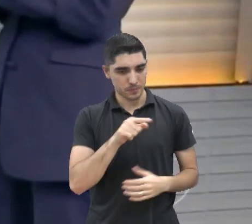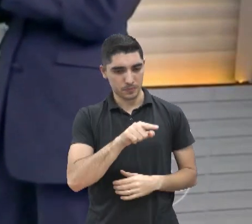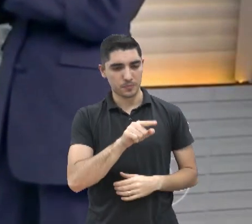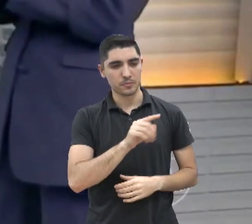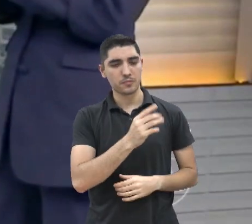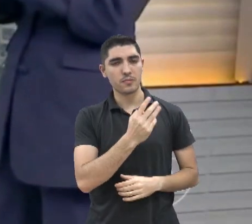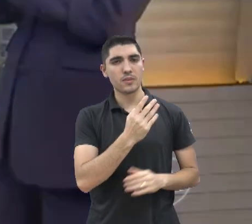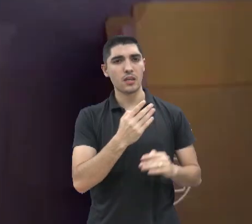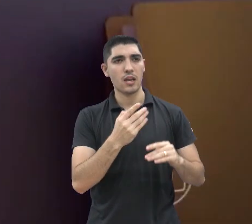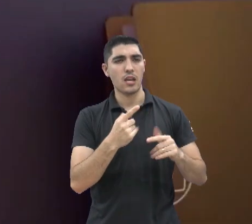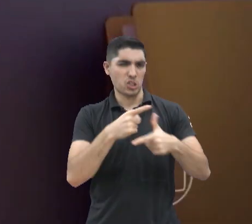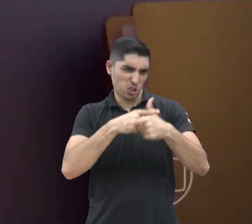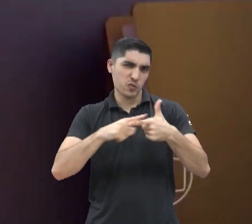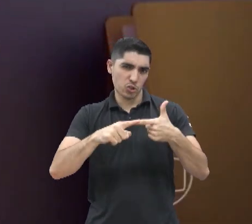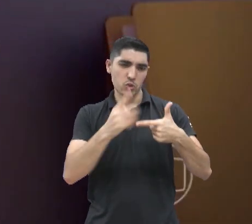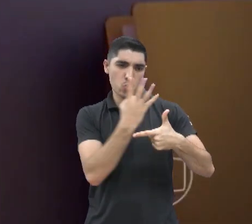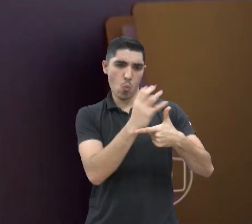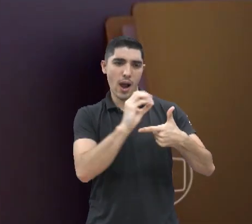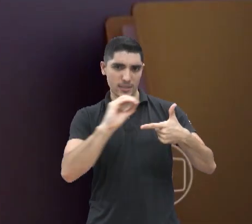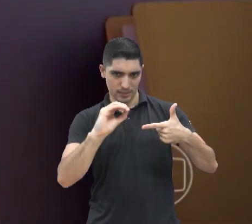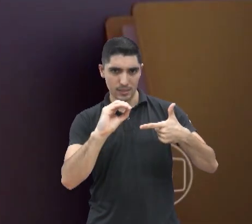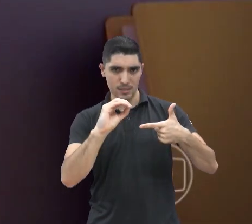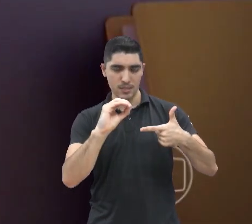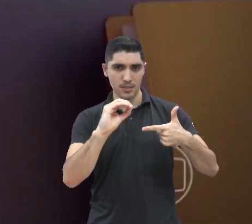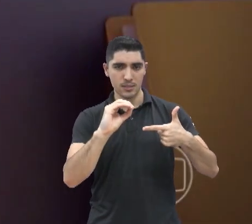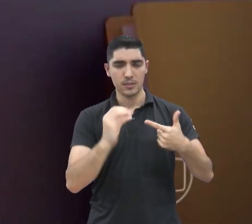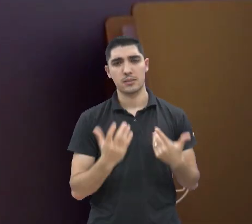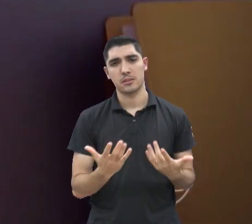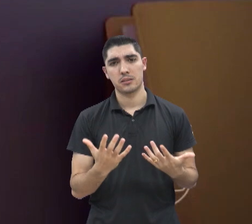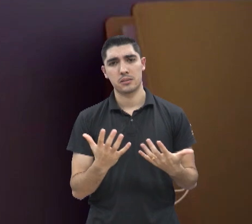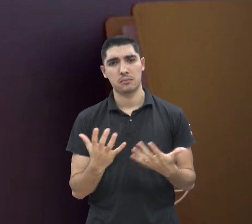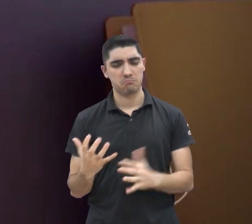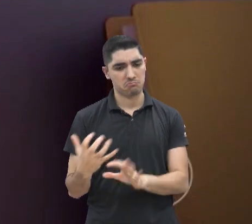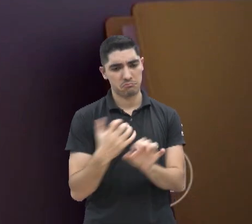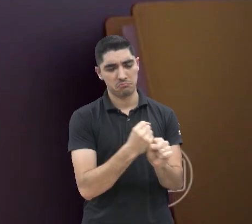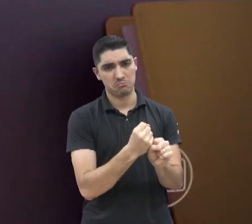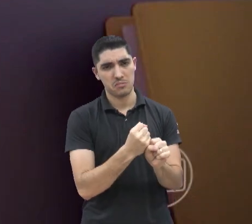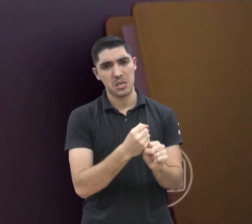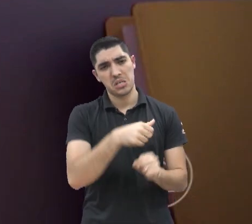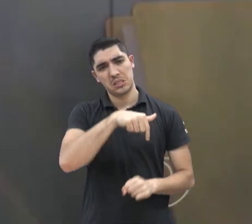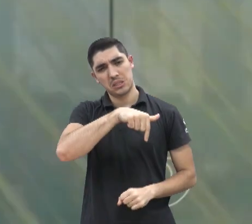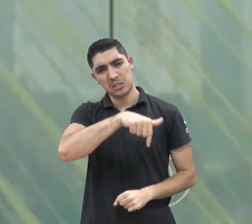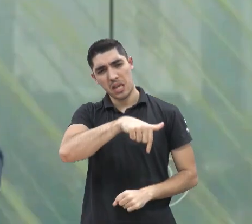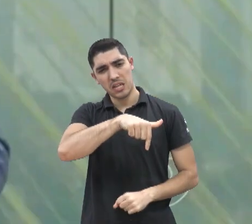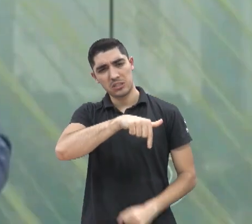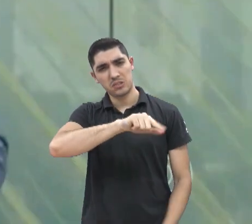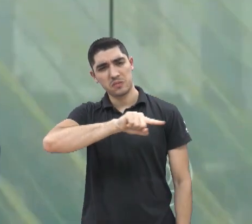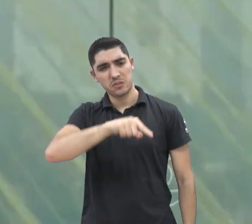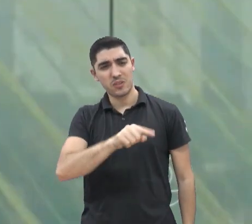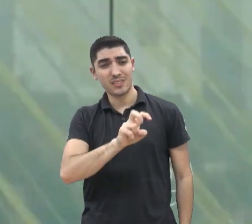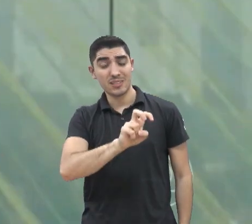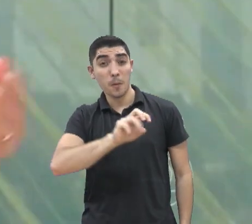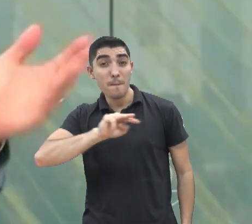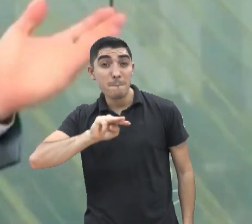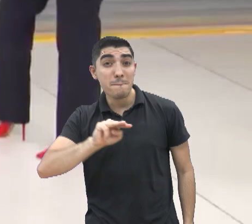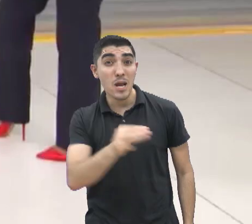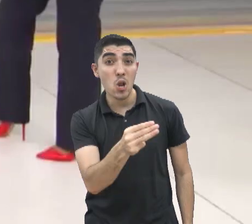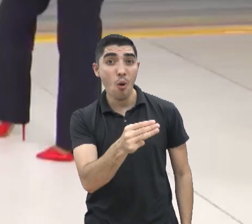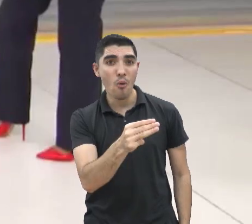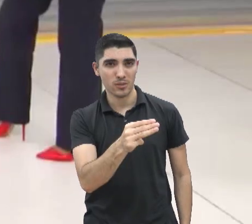400 ônibus. Isso. Nós estamos falando em 7 milhões e meio por ônibus nesse período.